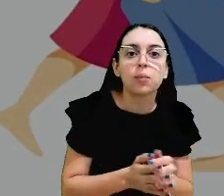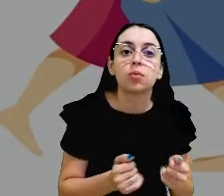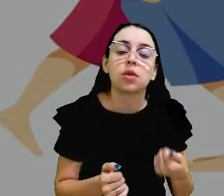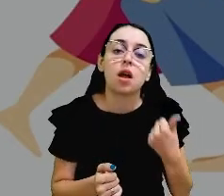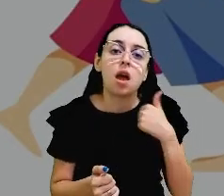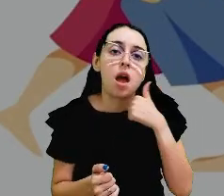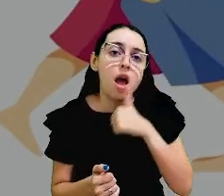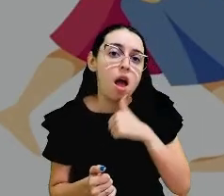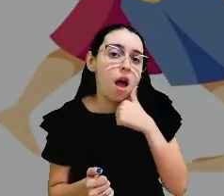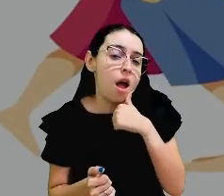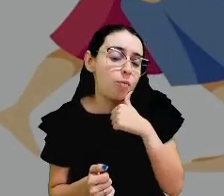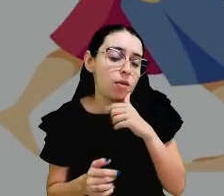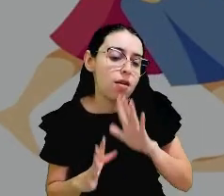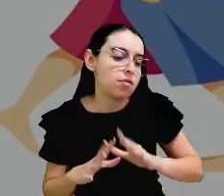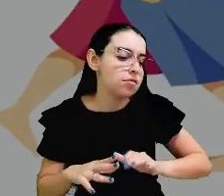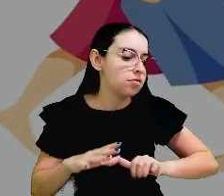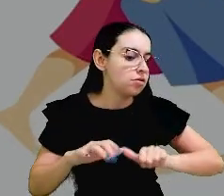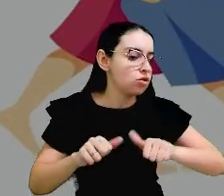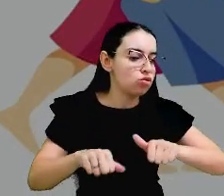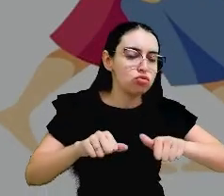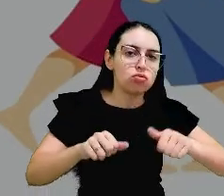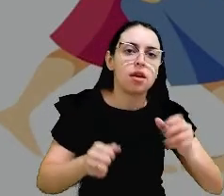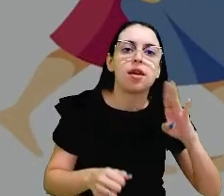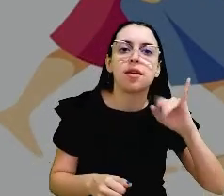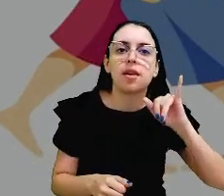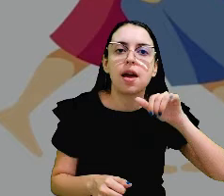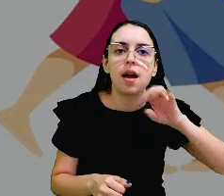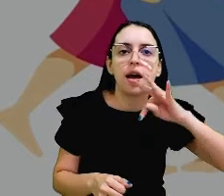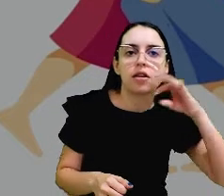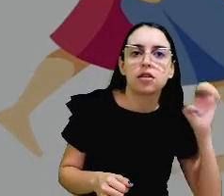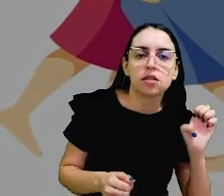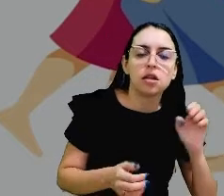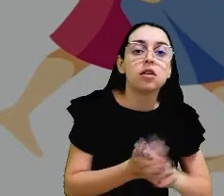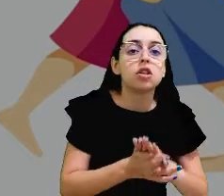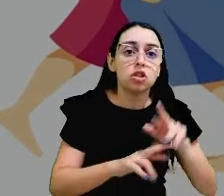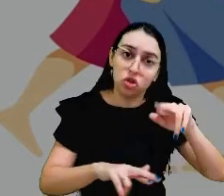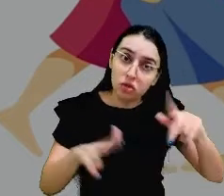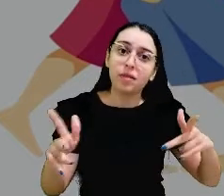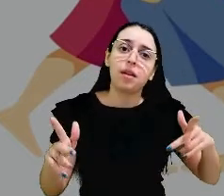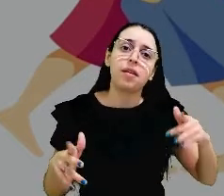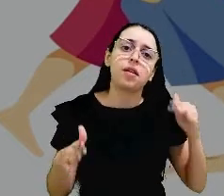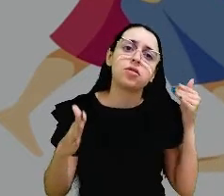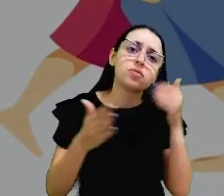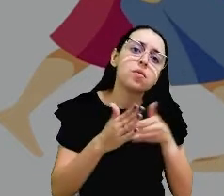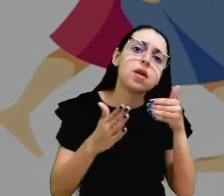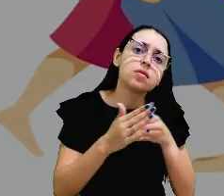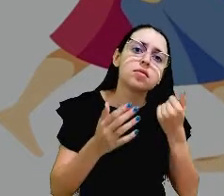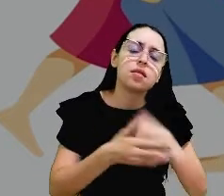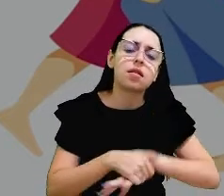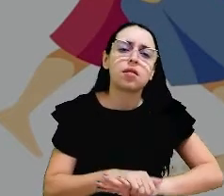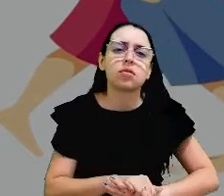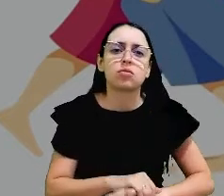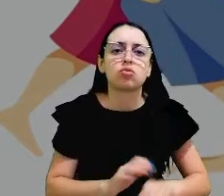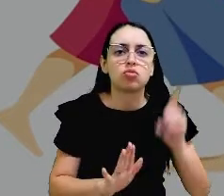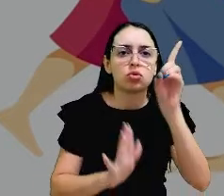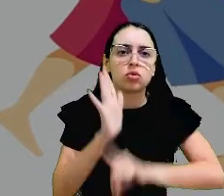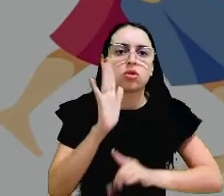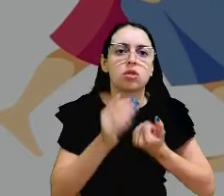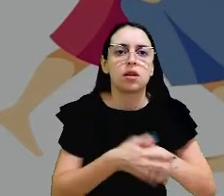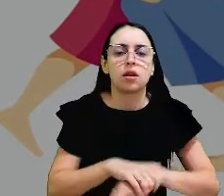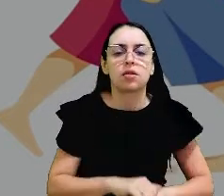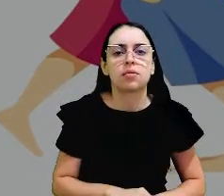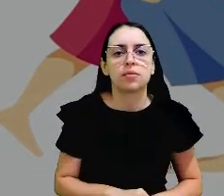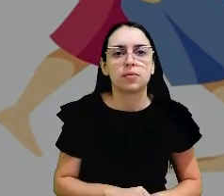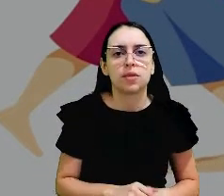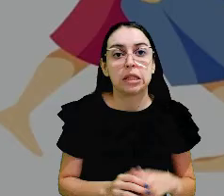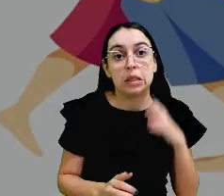num iate. Então, existe uma disparidade de acesso aos seus direitos.